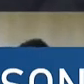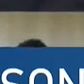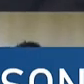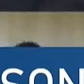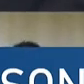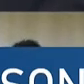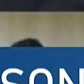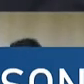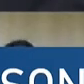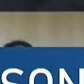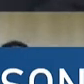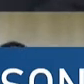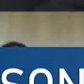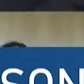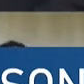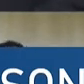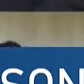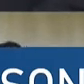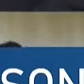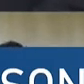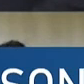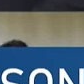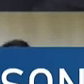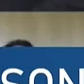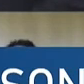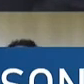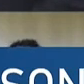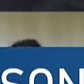eles não foram julgados ainda. E havia